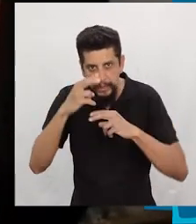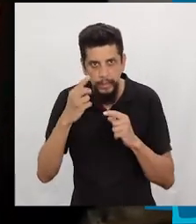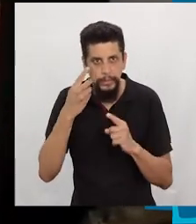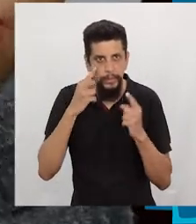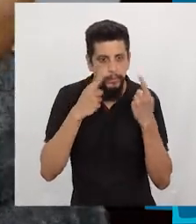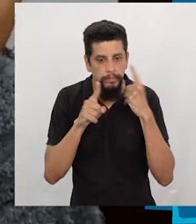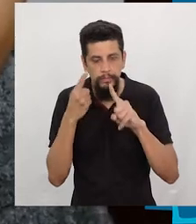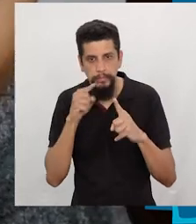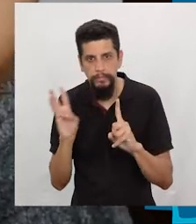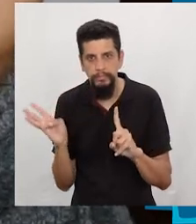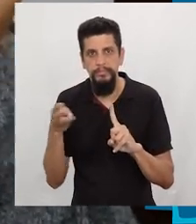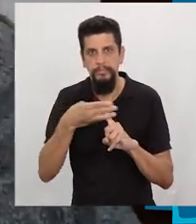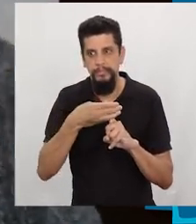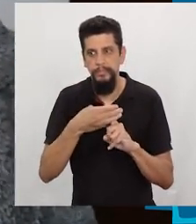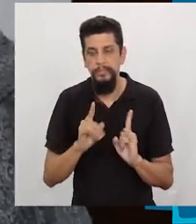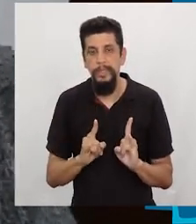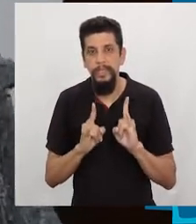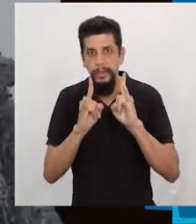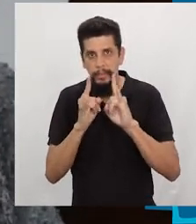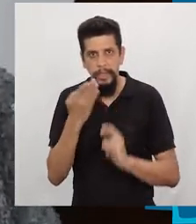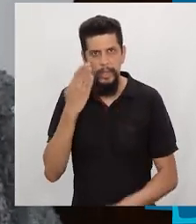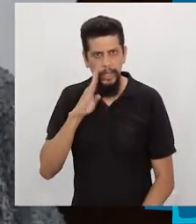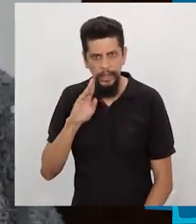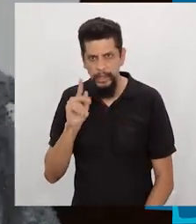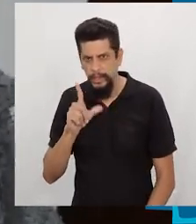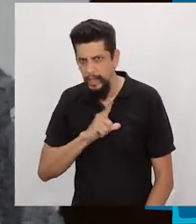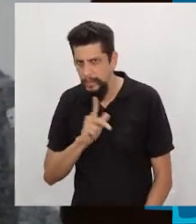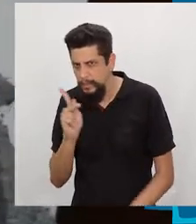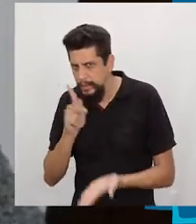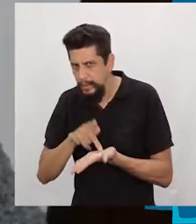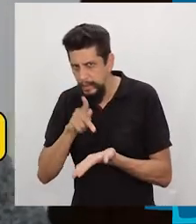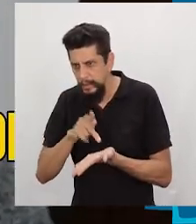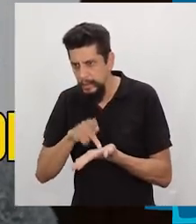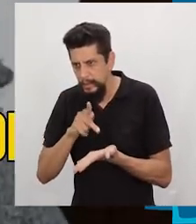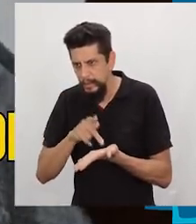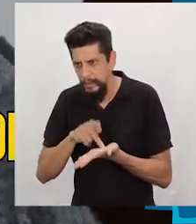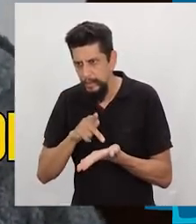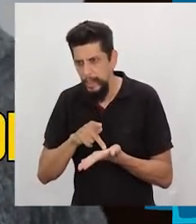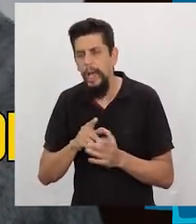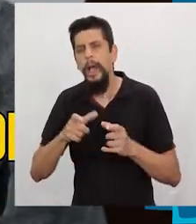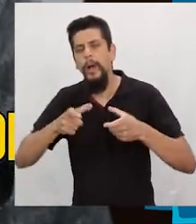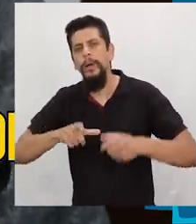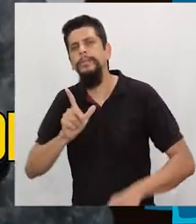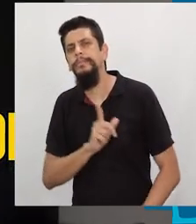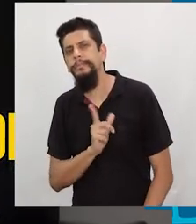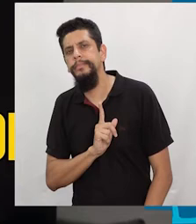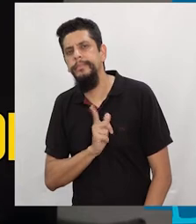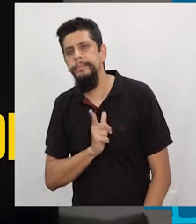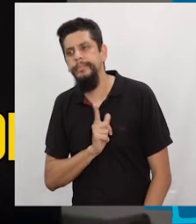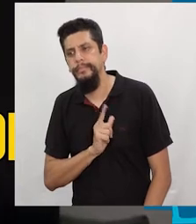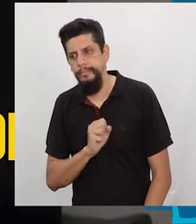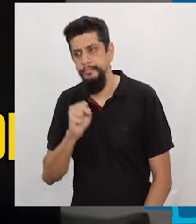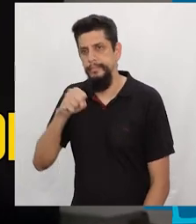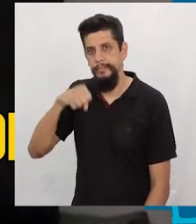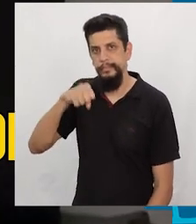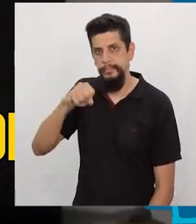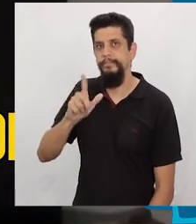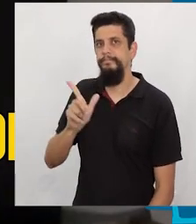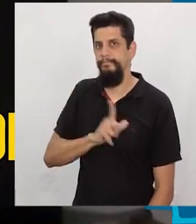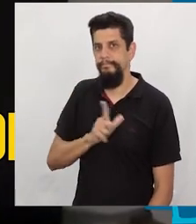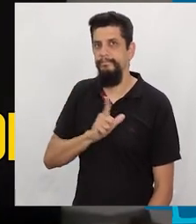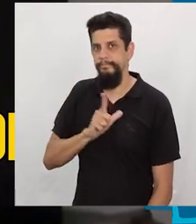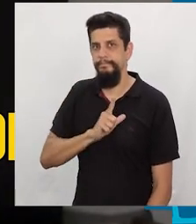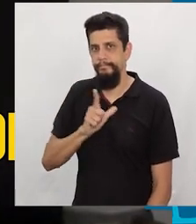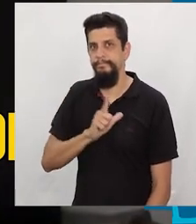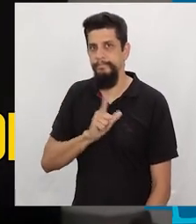mistérios. Prédio Azul existe de verdade? Onde ele fica? Sim,